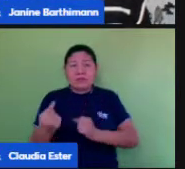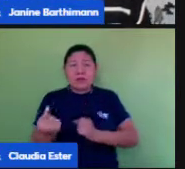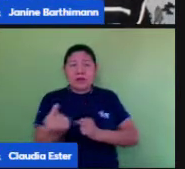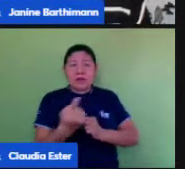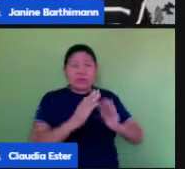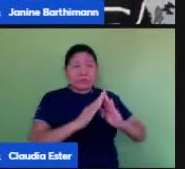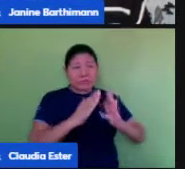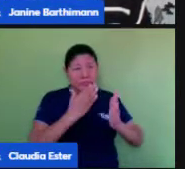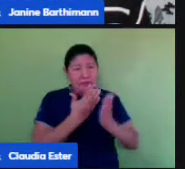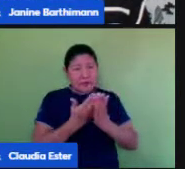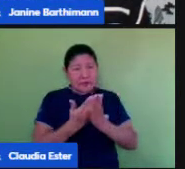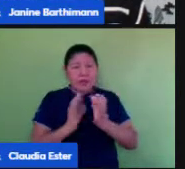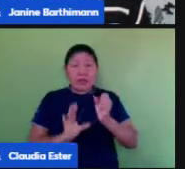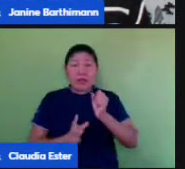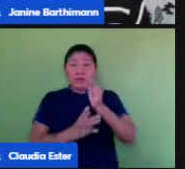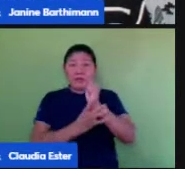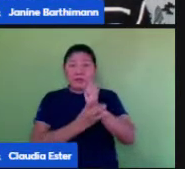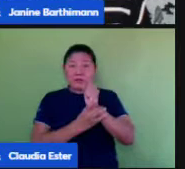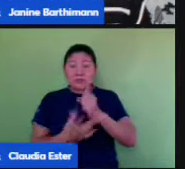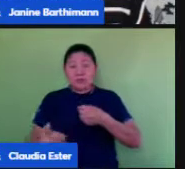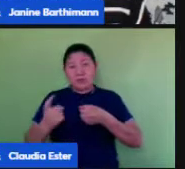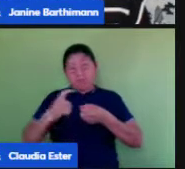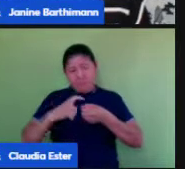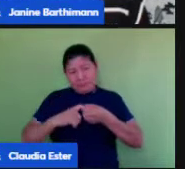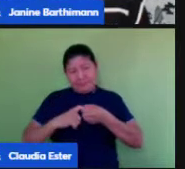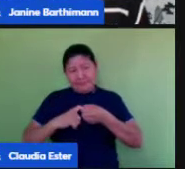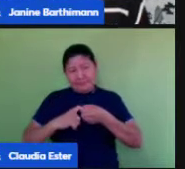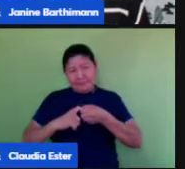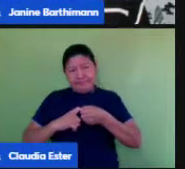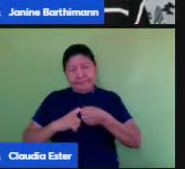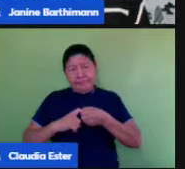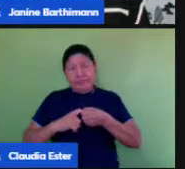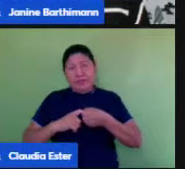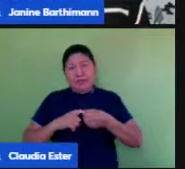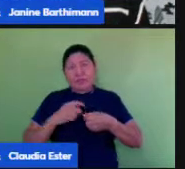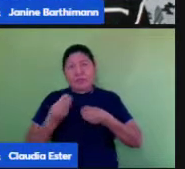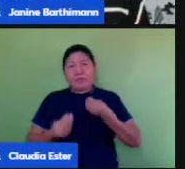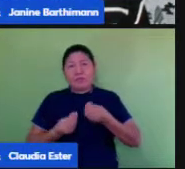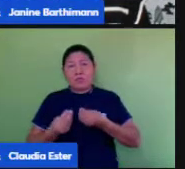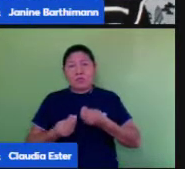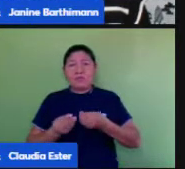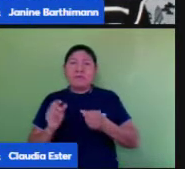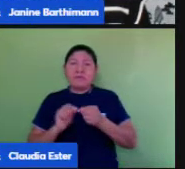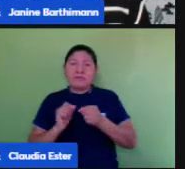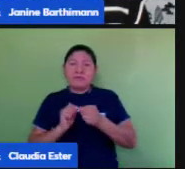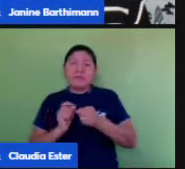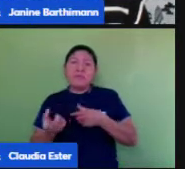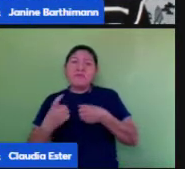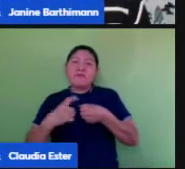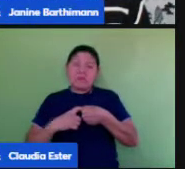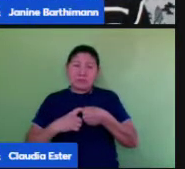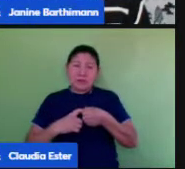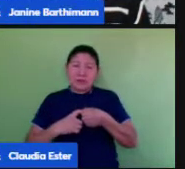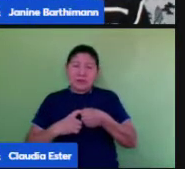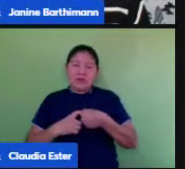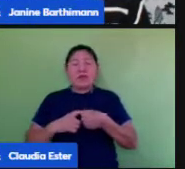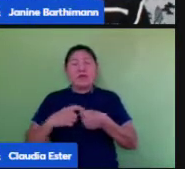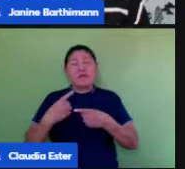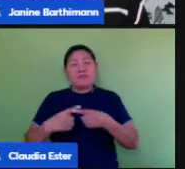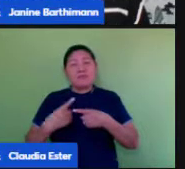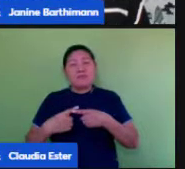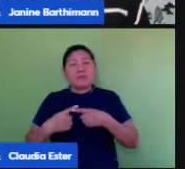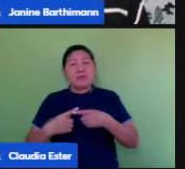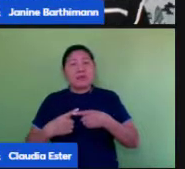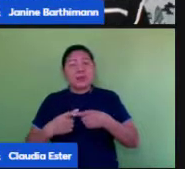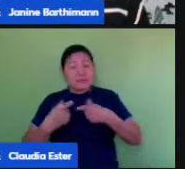suas condições para fazer esse retorno escalonado, esse retorno tranquilo, onde